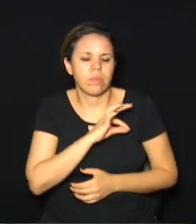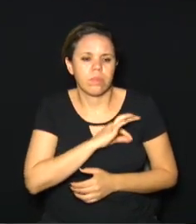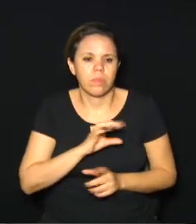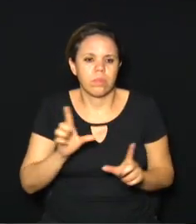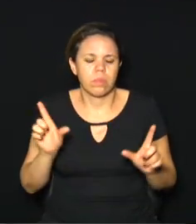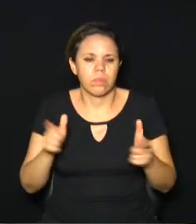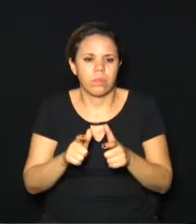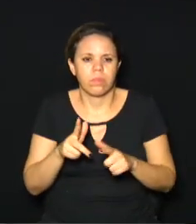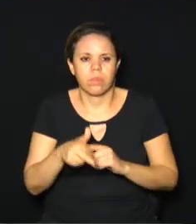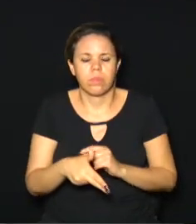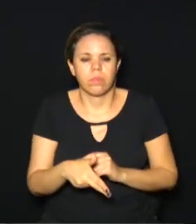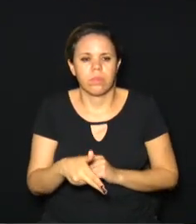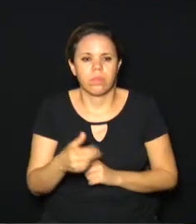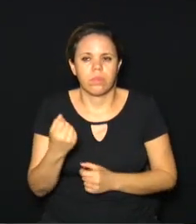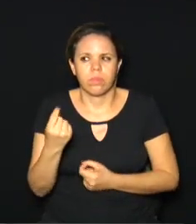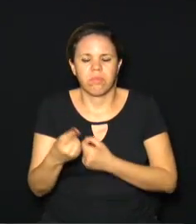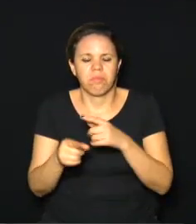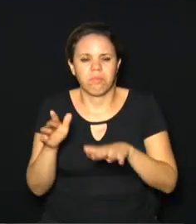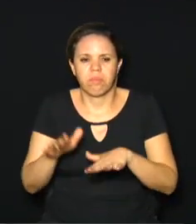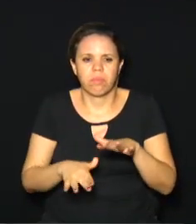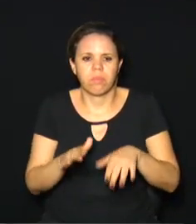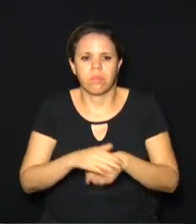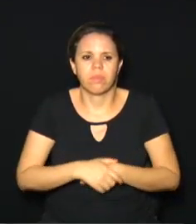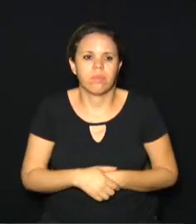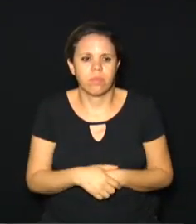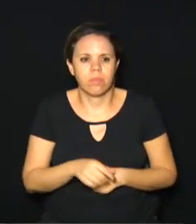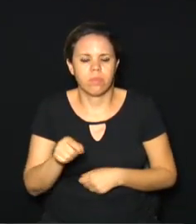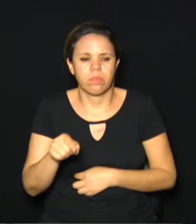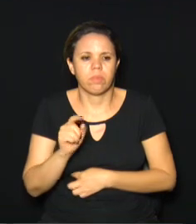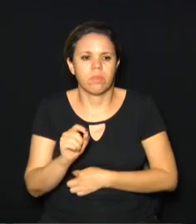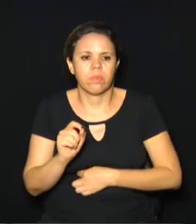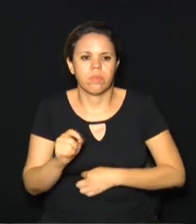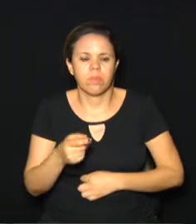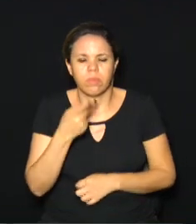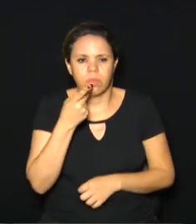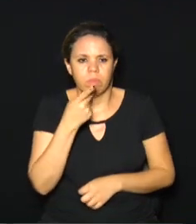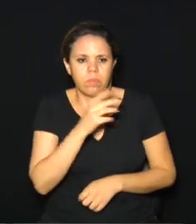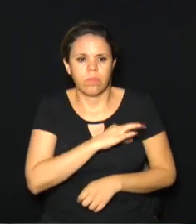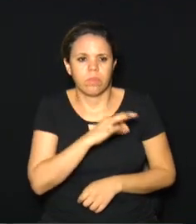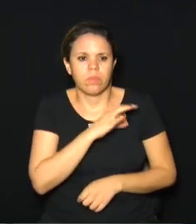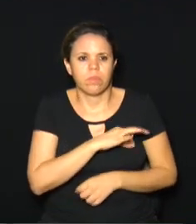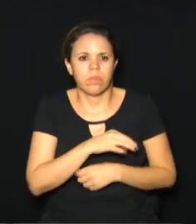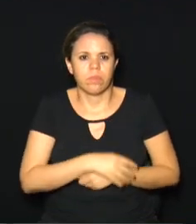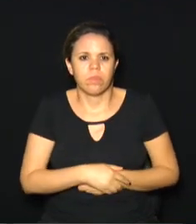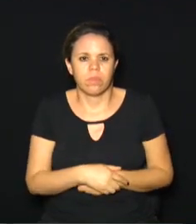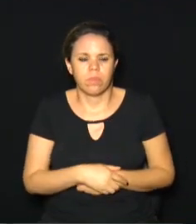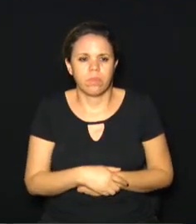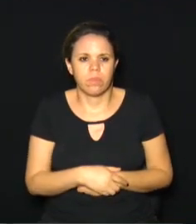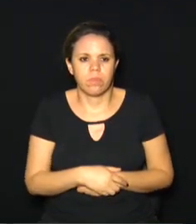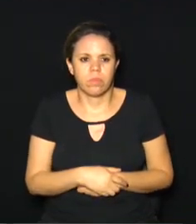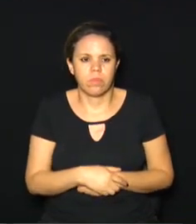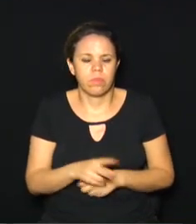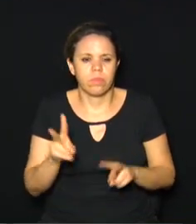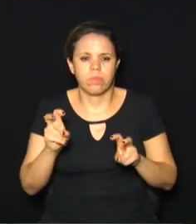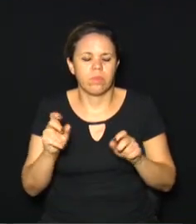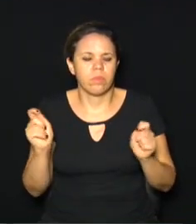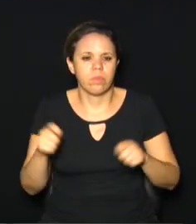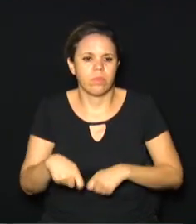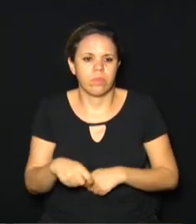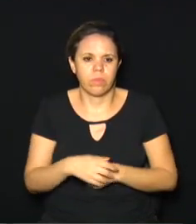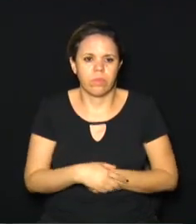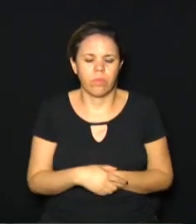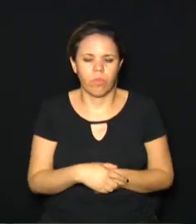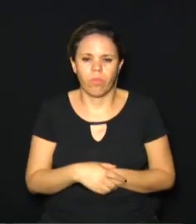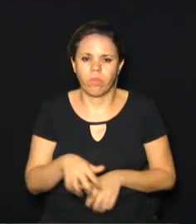remuneração realmente em casos excepcionais. E nesse caso aqui, nós estamos falando de salário, que é um salário sobre uma condição, sobre